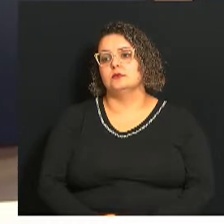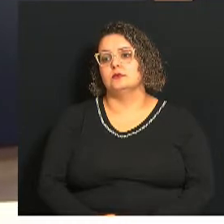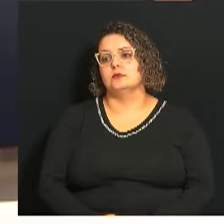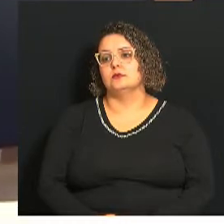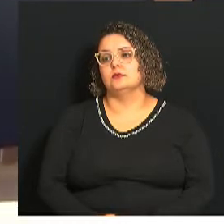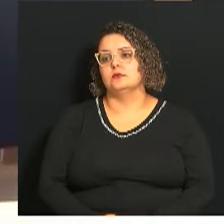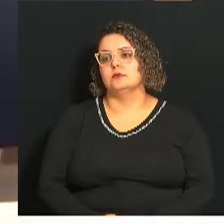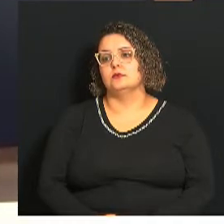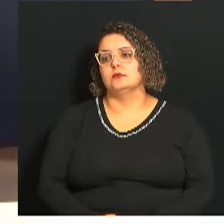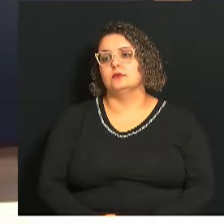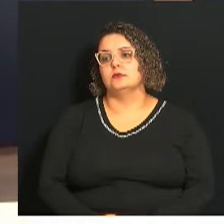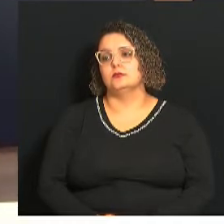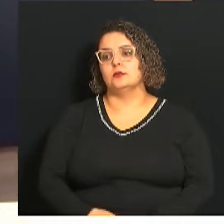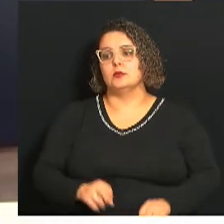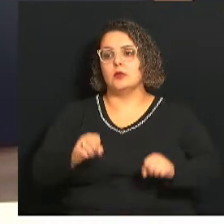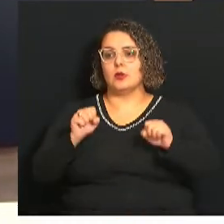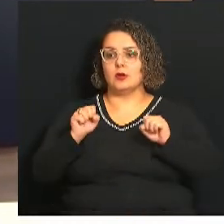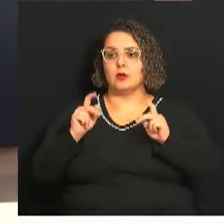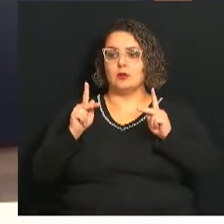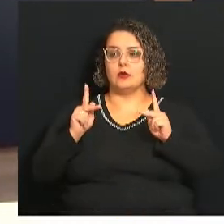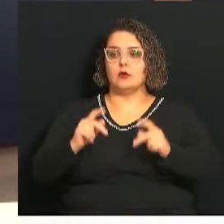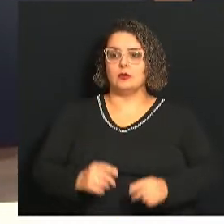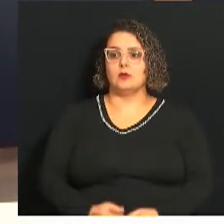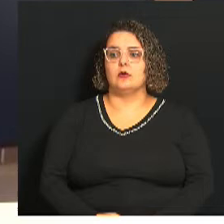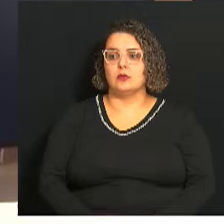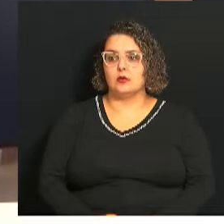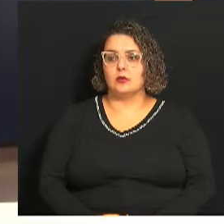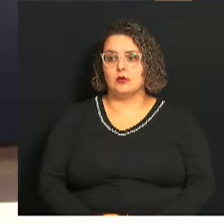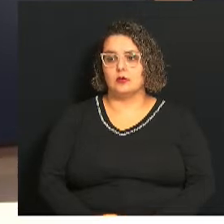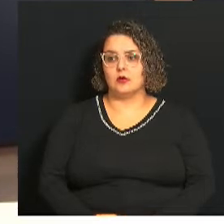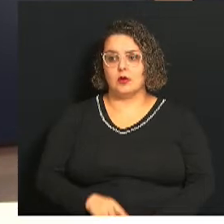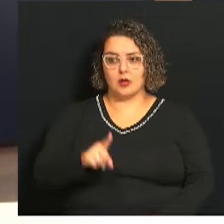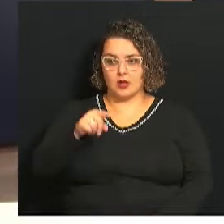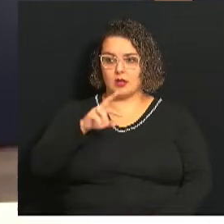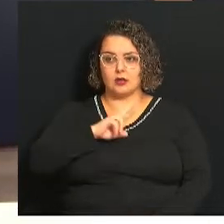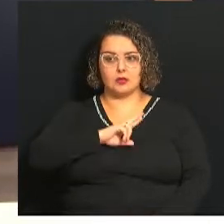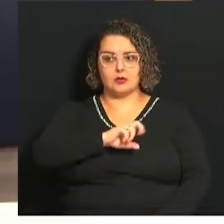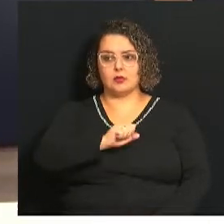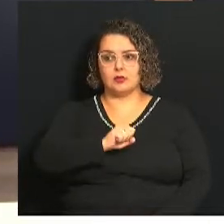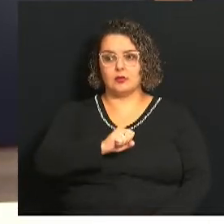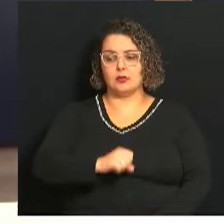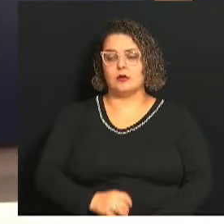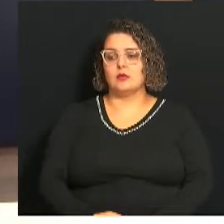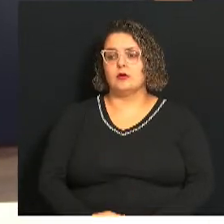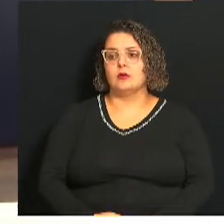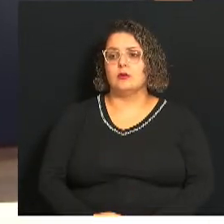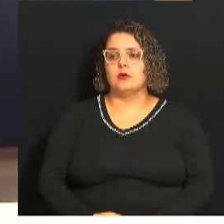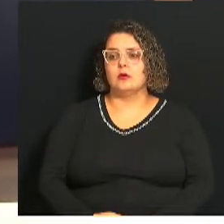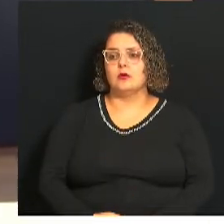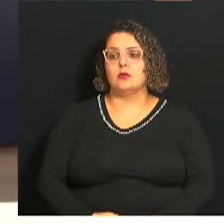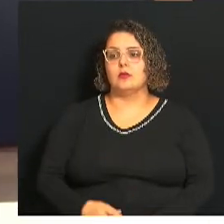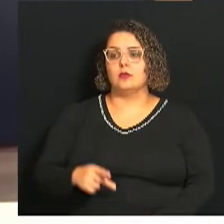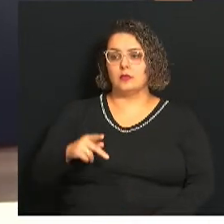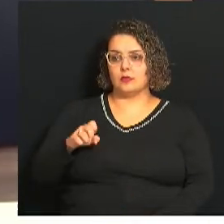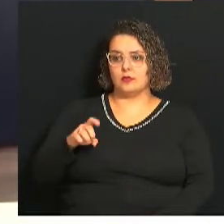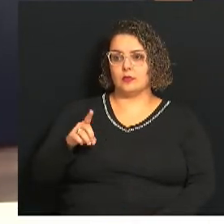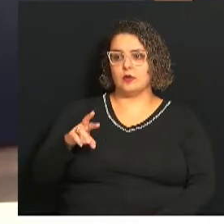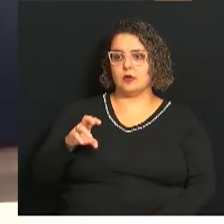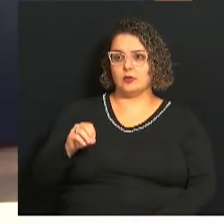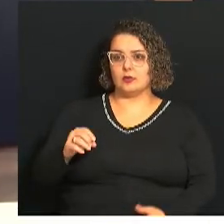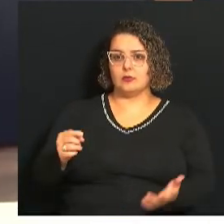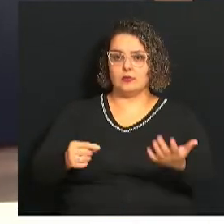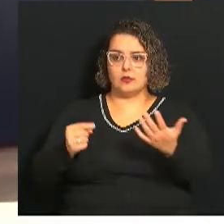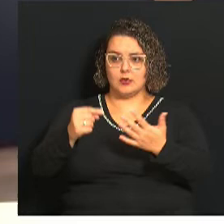E aí? É isso, vereador Rossini. Tá bom. Passar para o Pedro também, que tem alguns questionamentos